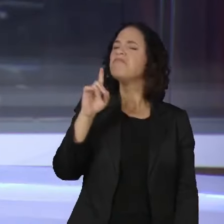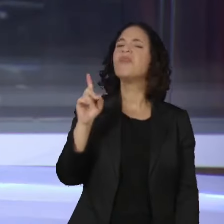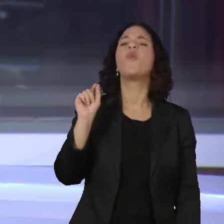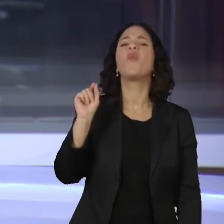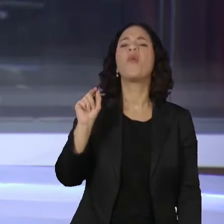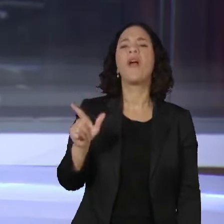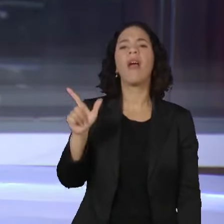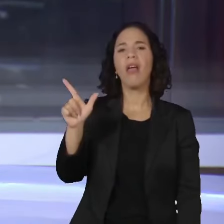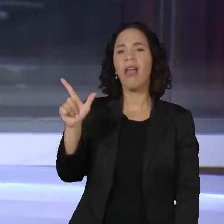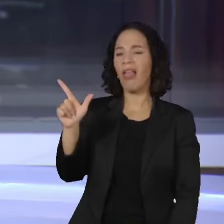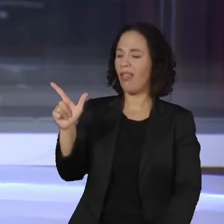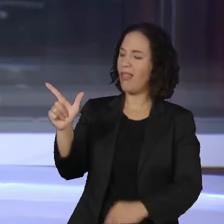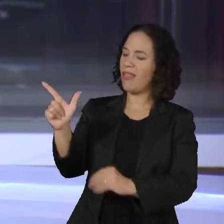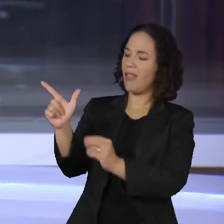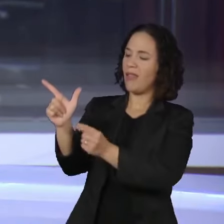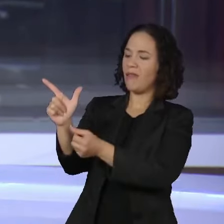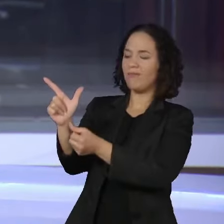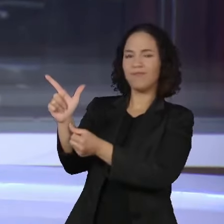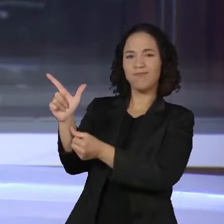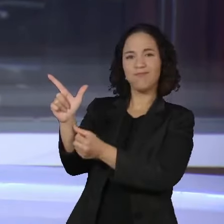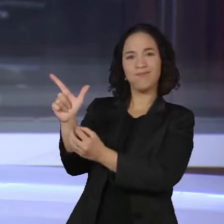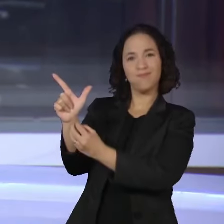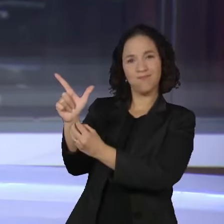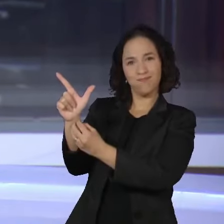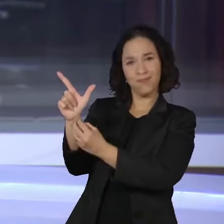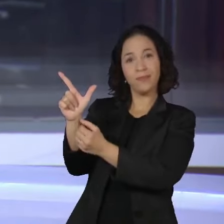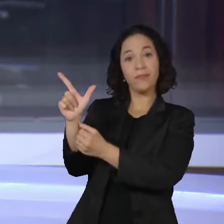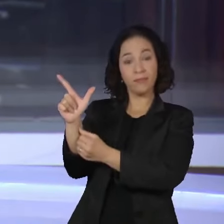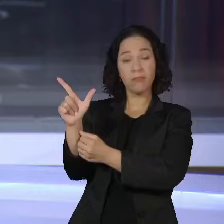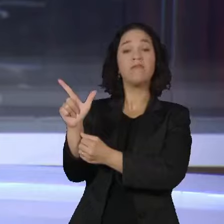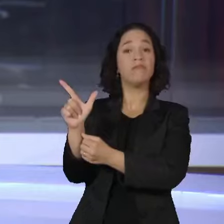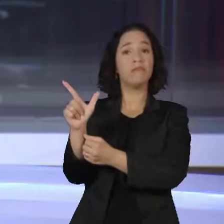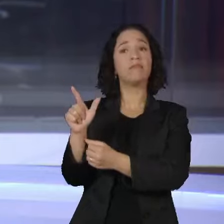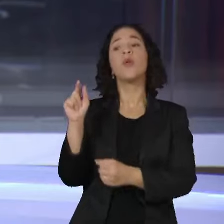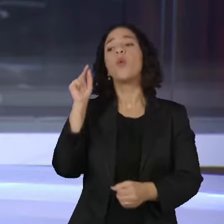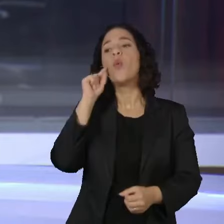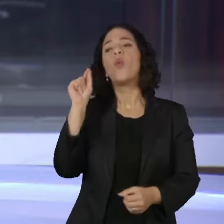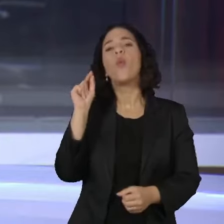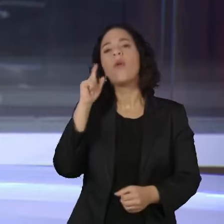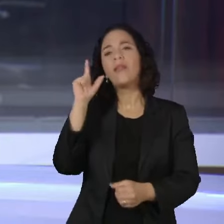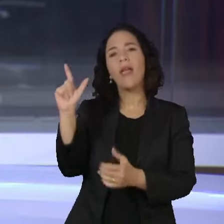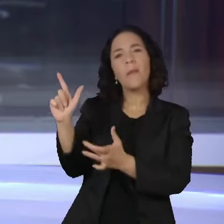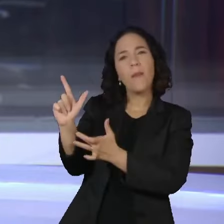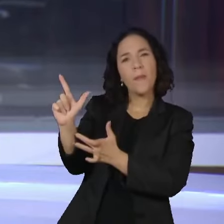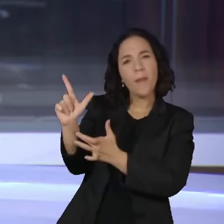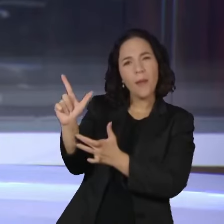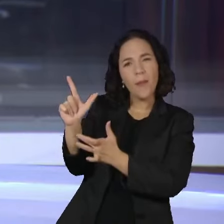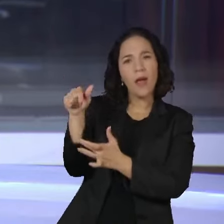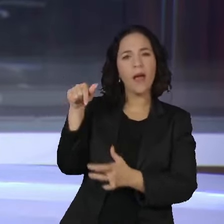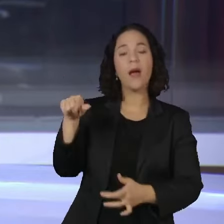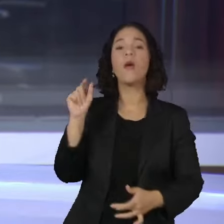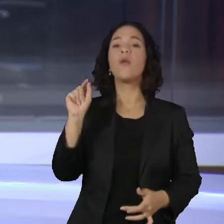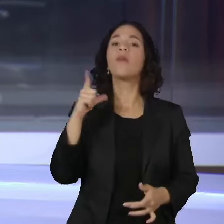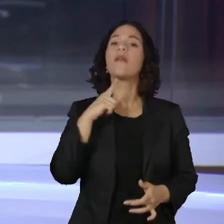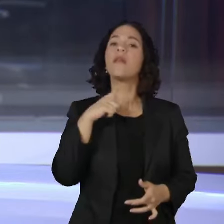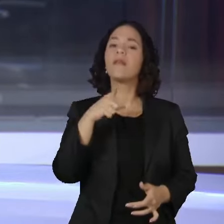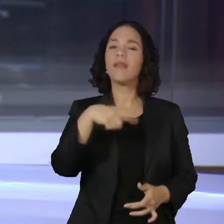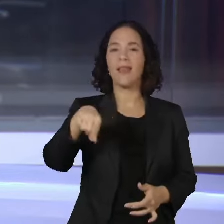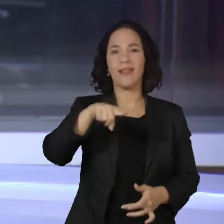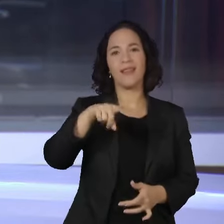próstata Apesar dessa condição afetar boa parte deles Nessa idade segundo uma pesquisa encomendada pela sociedade brasileira